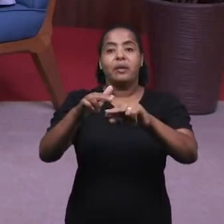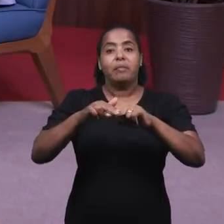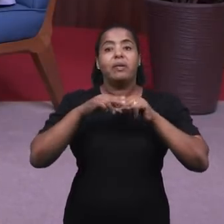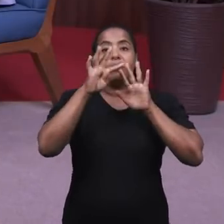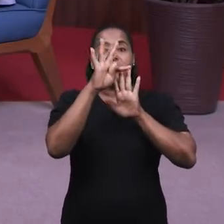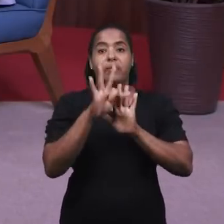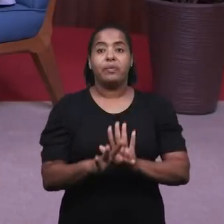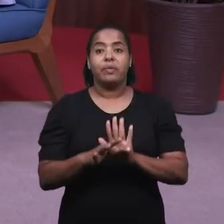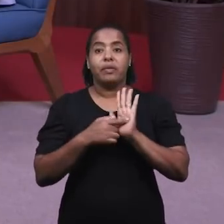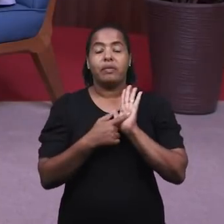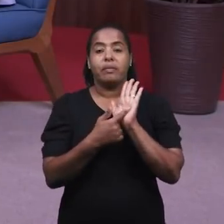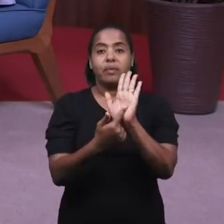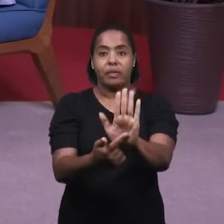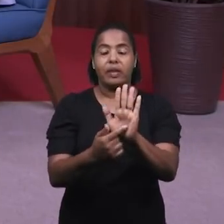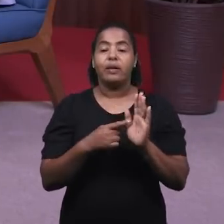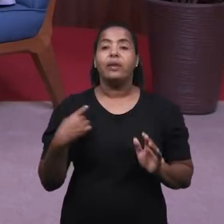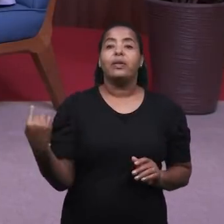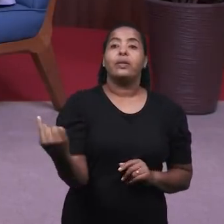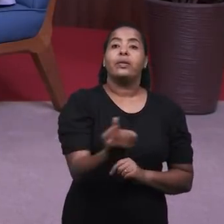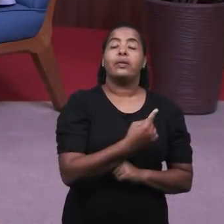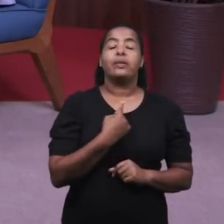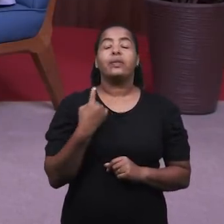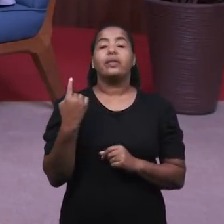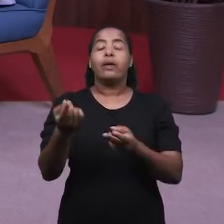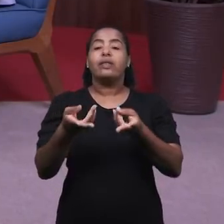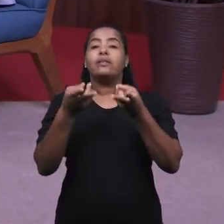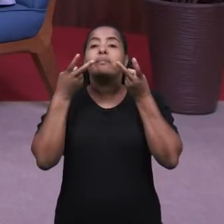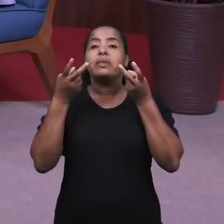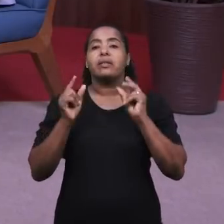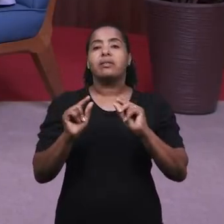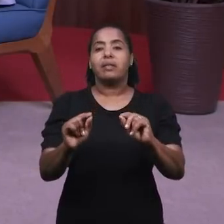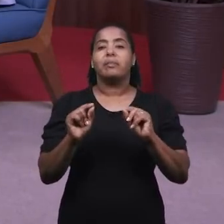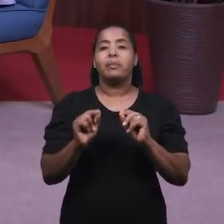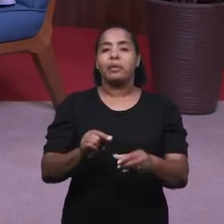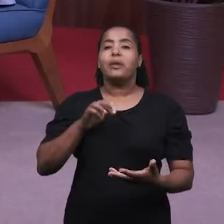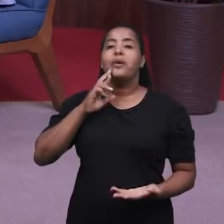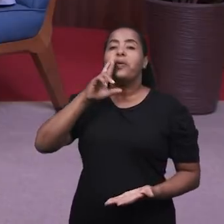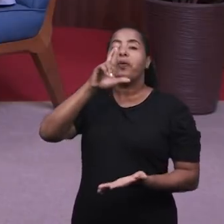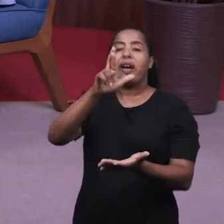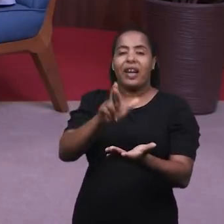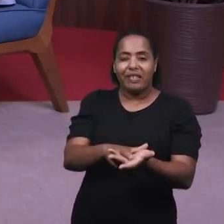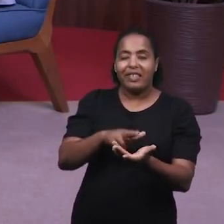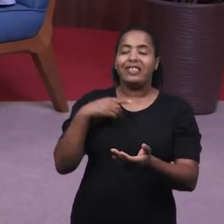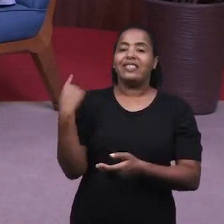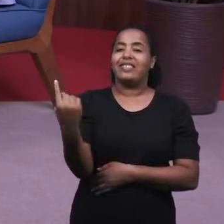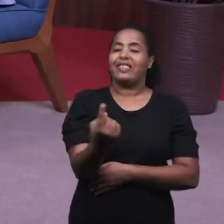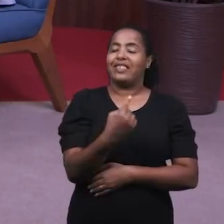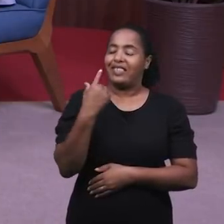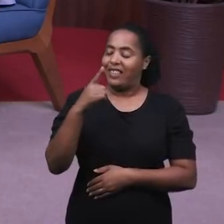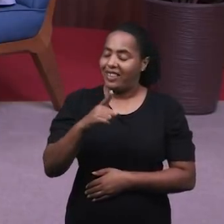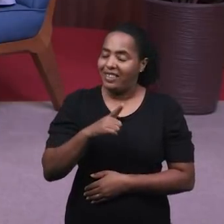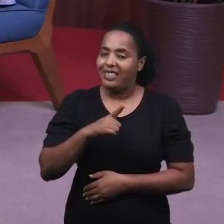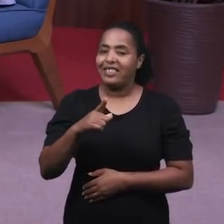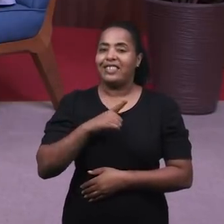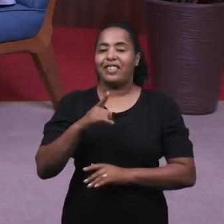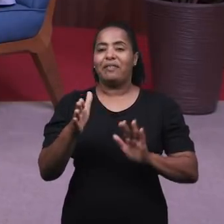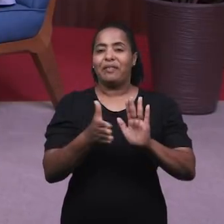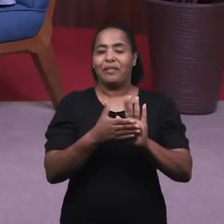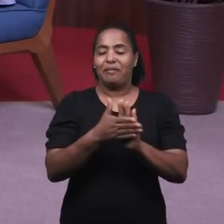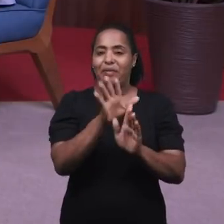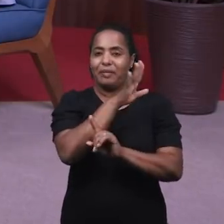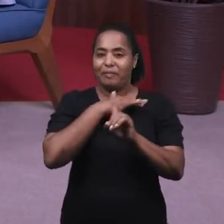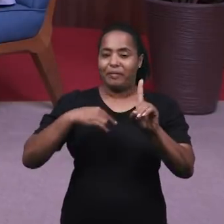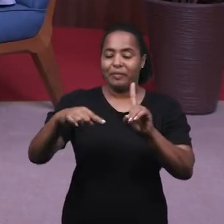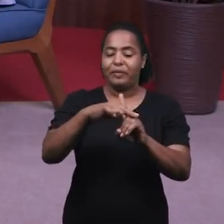textos aqui trazidos, nós vemos, de fato, o grande benefício que nós temos com o projeto da cruz,